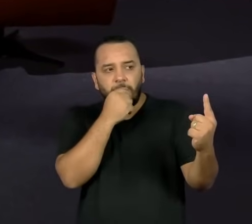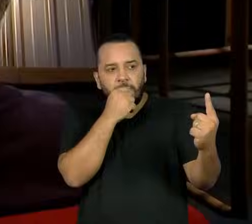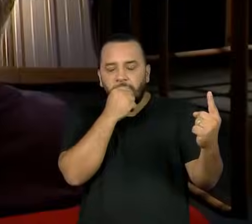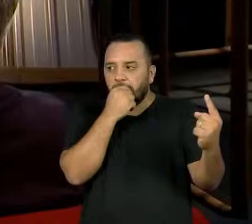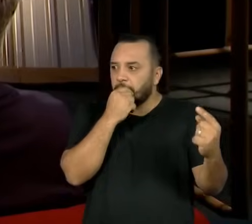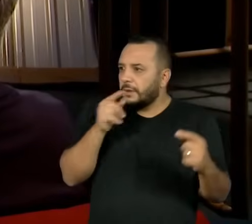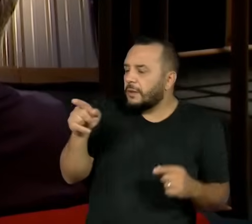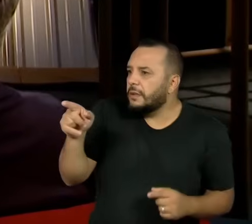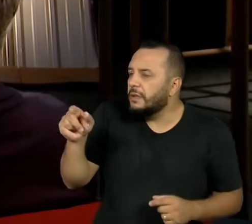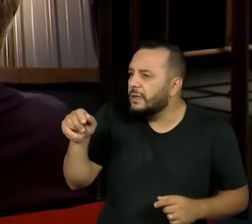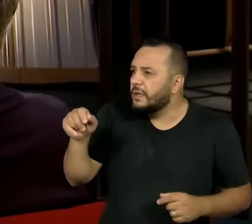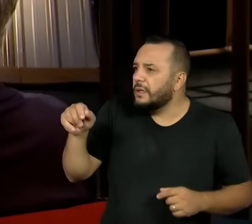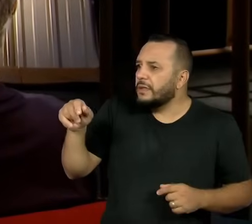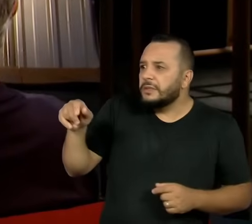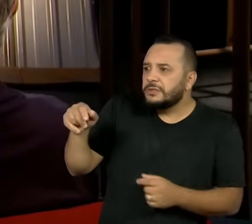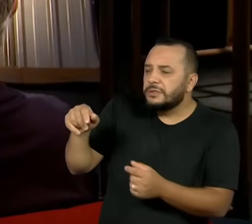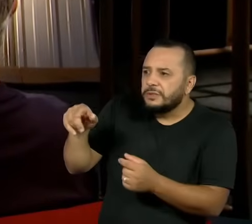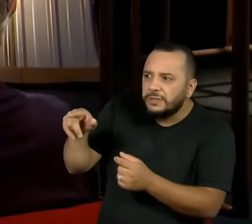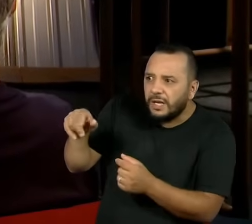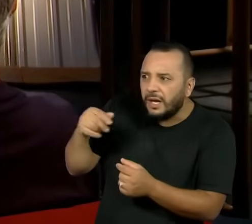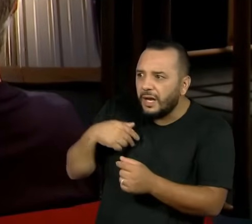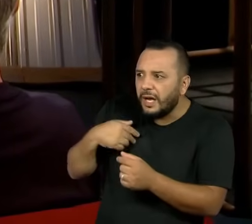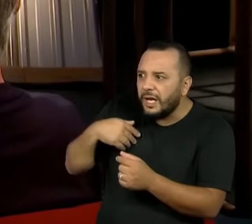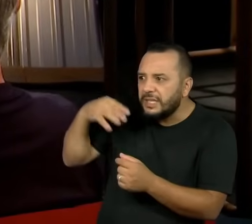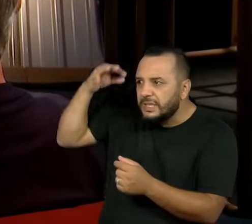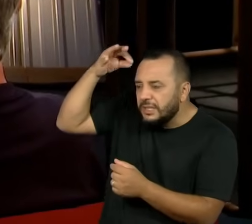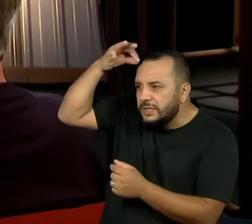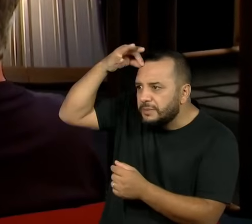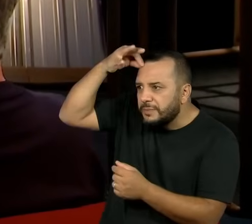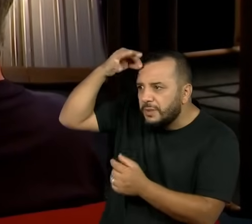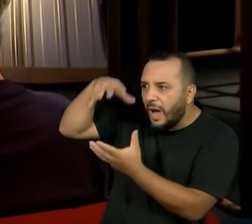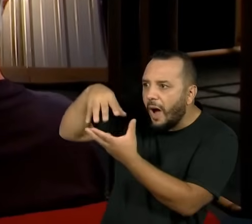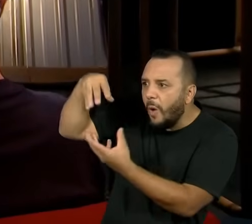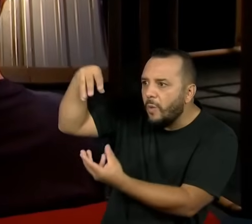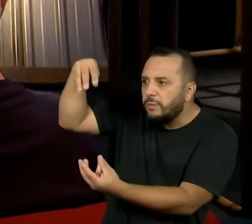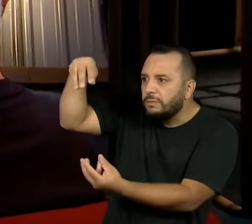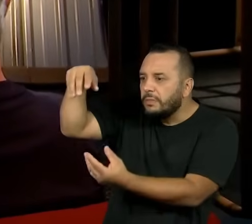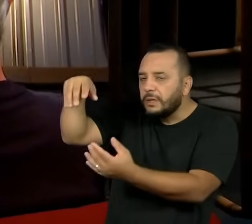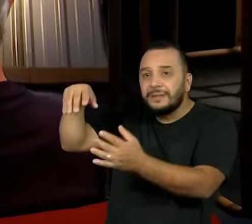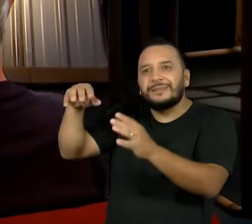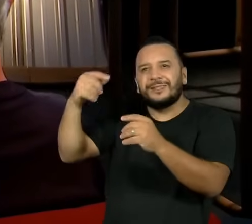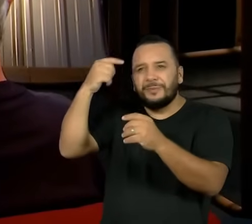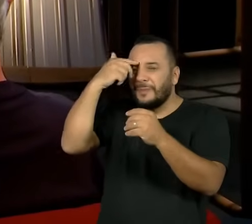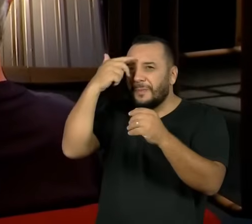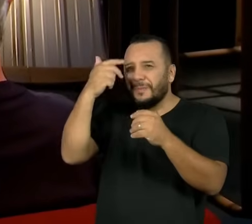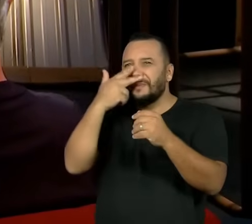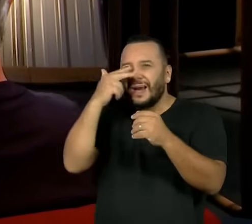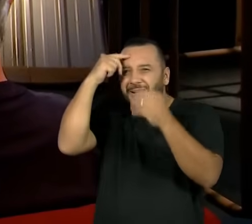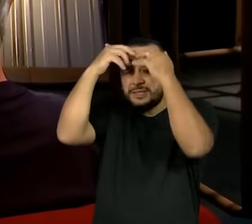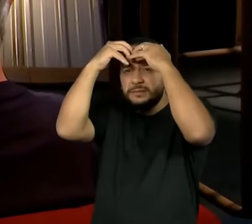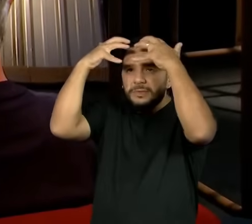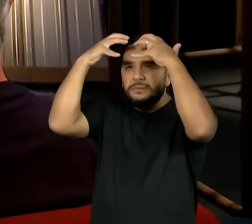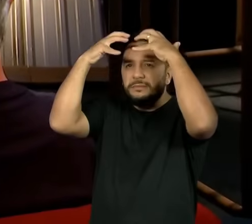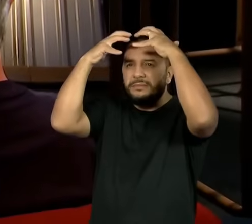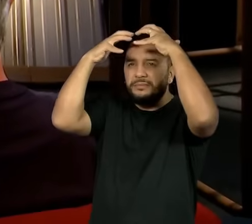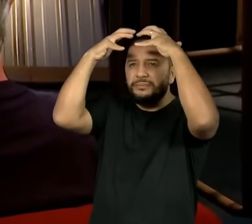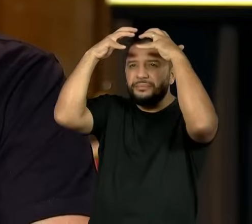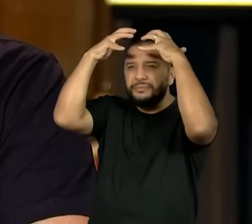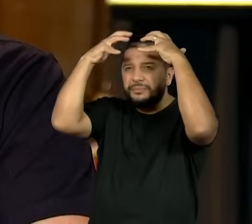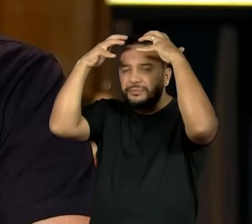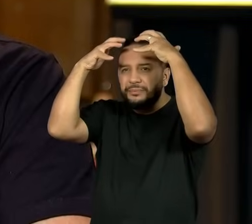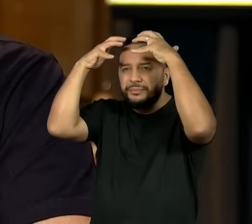entidade, pode se relacionar com o seu pensamento. Então, o pensamento ganha muita força, Taz, durante o efeito da